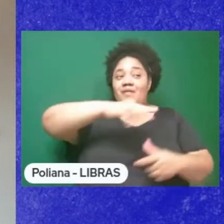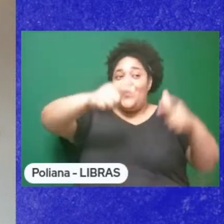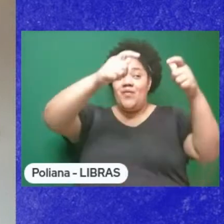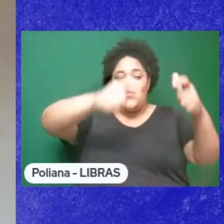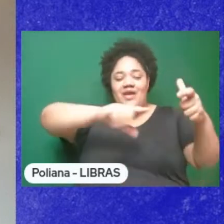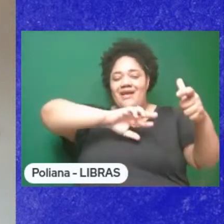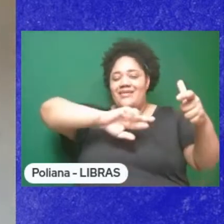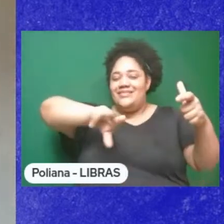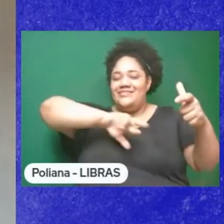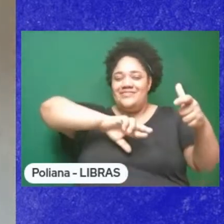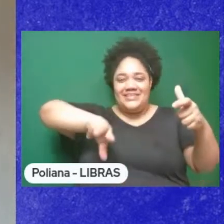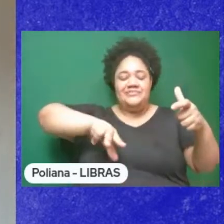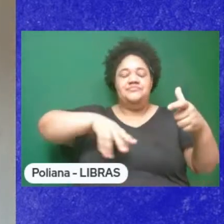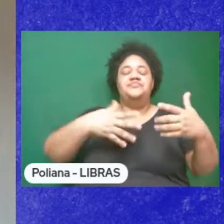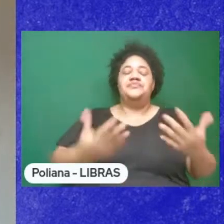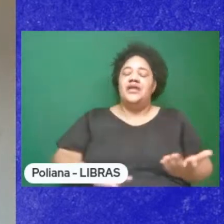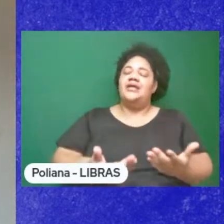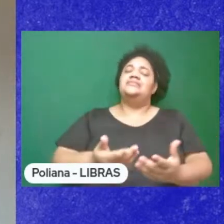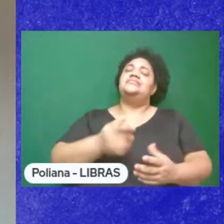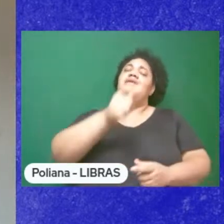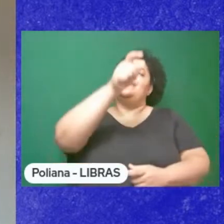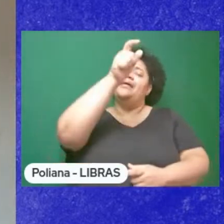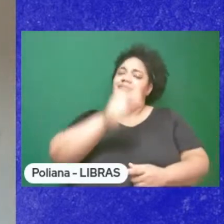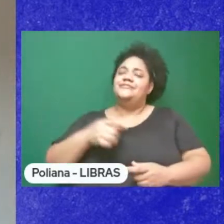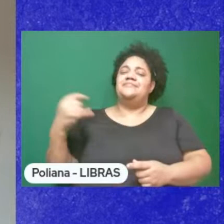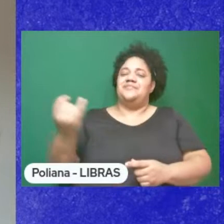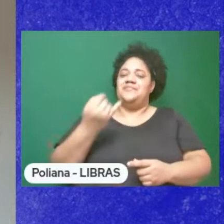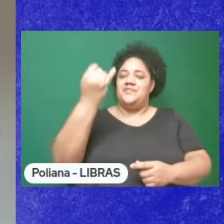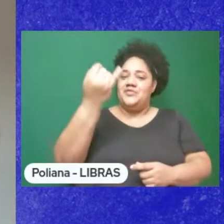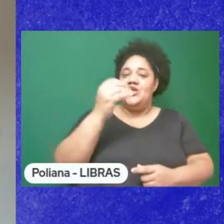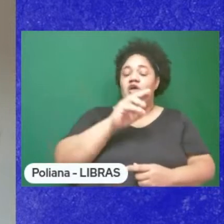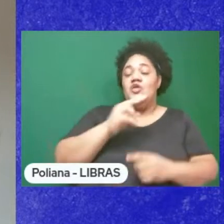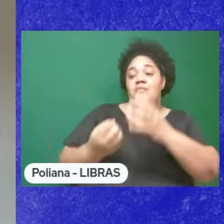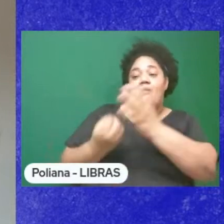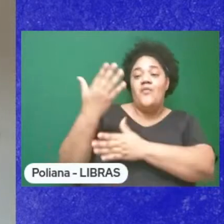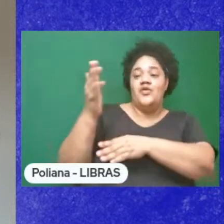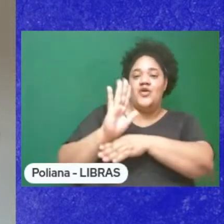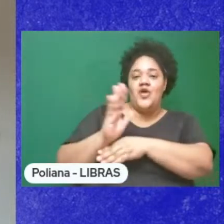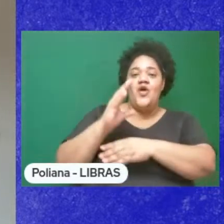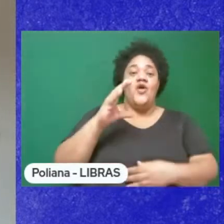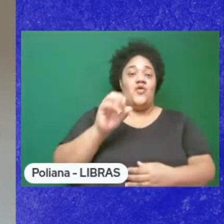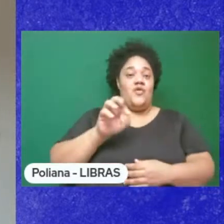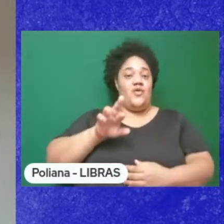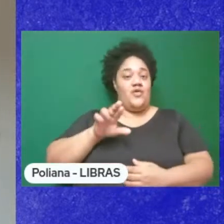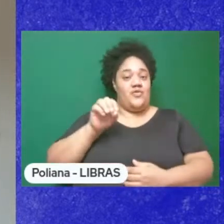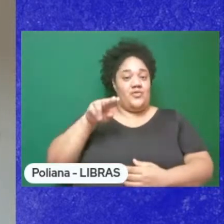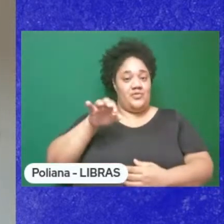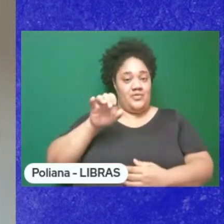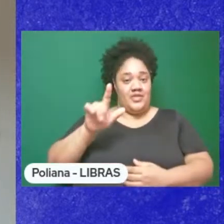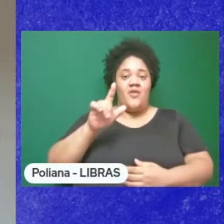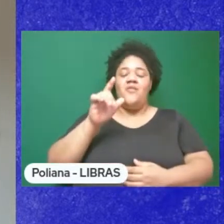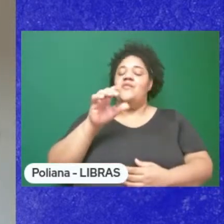um personagem extremamente importante para a história, para o Neo Sertão acontecer, né? Porque nesse capítulo especificamente a gente fala